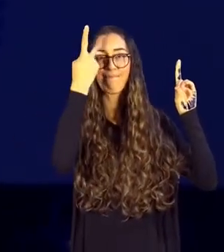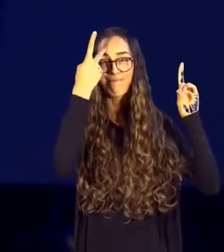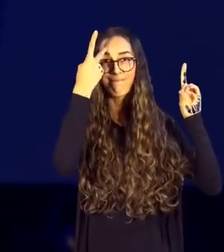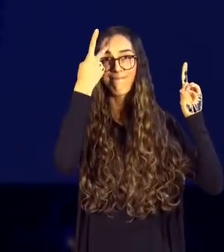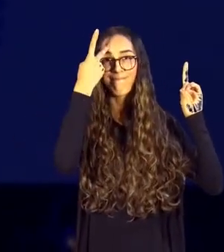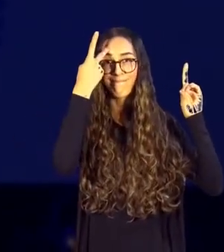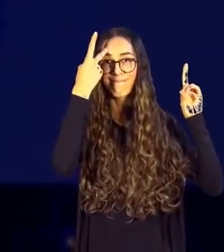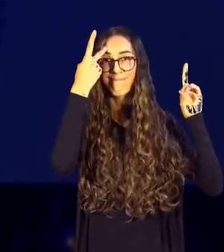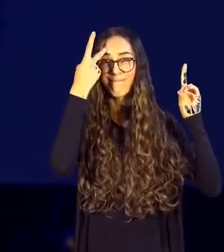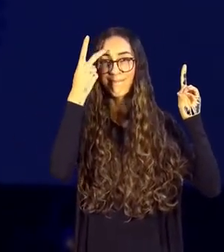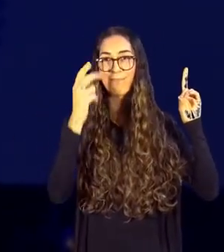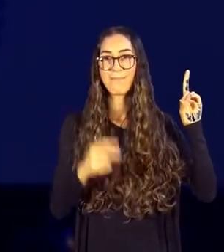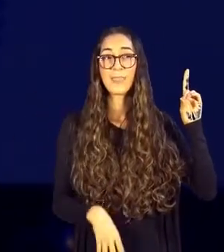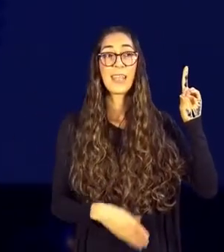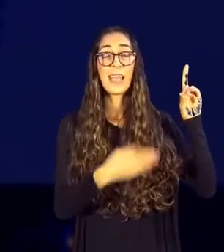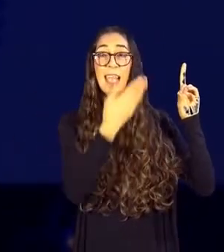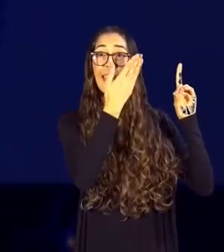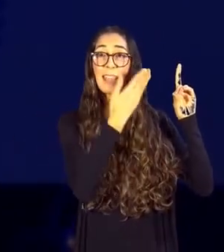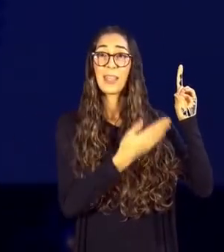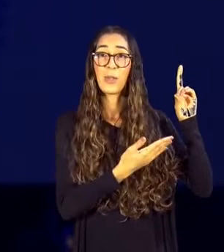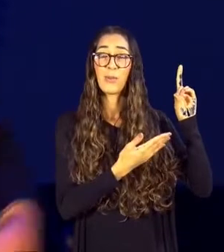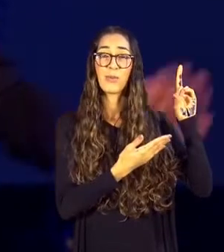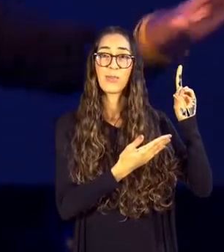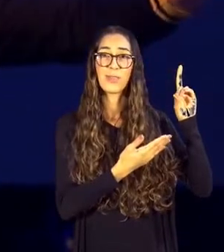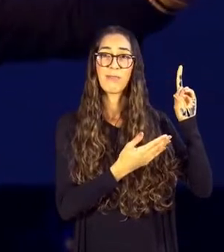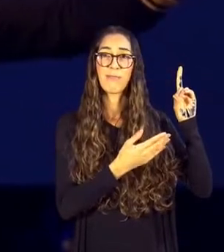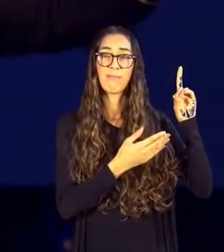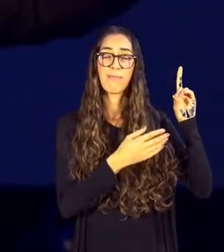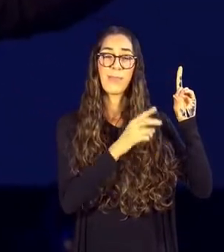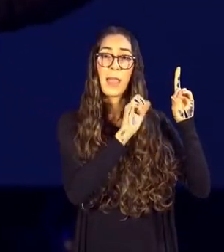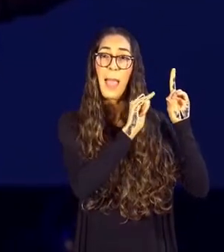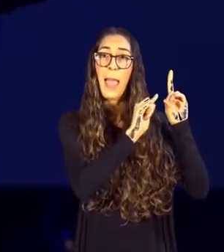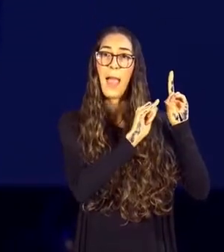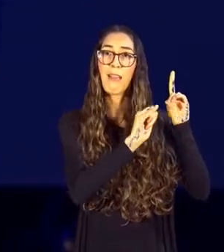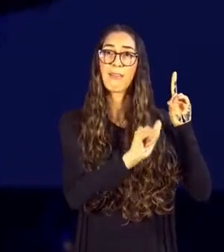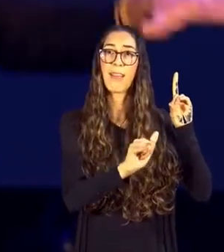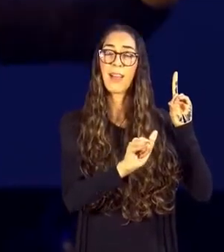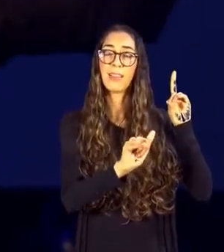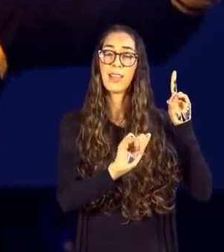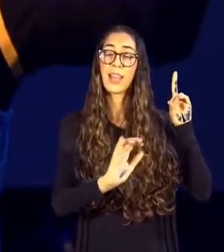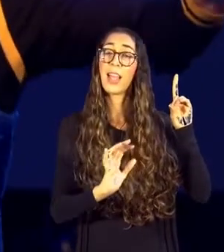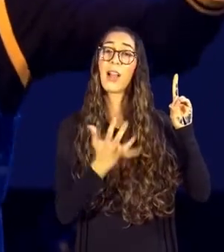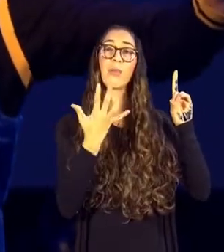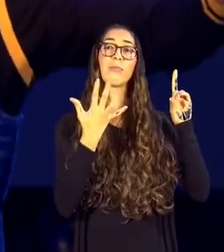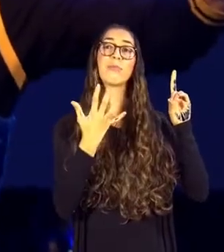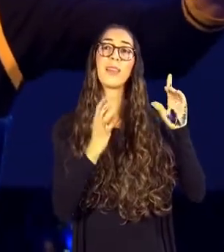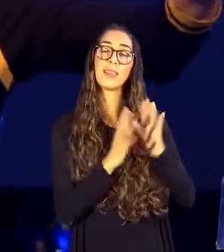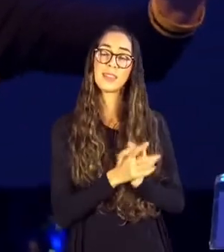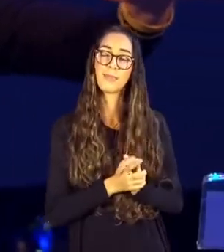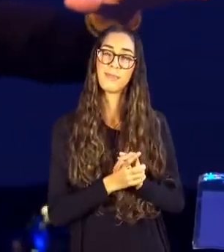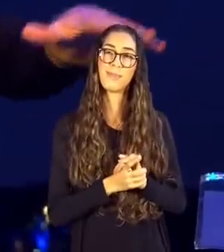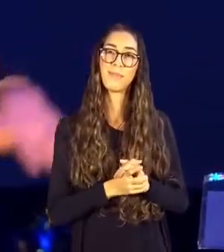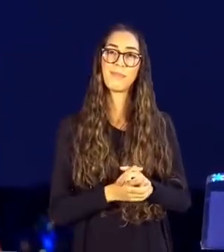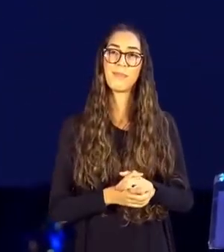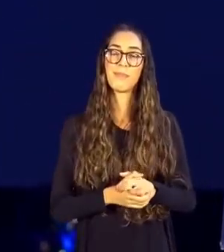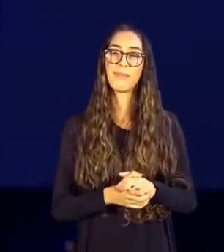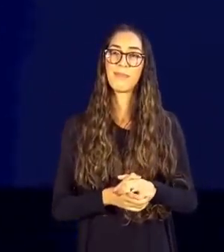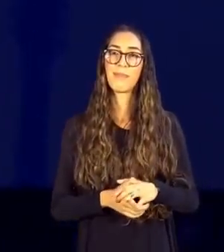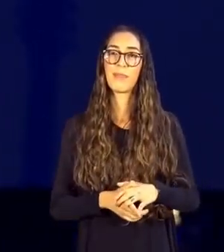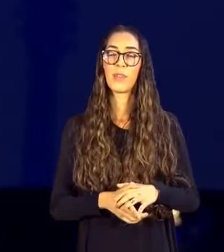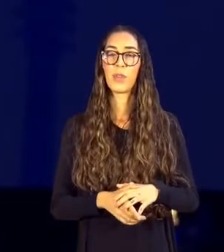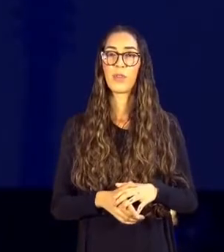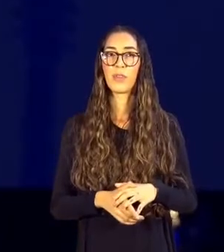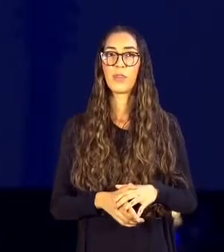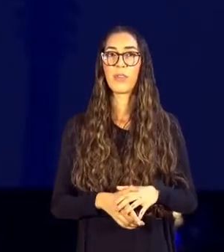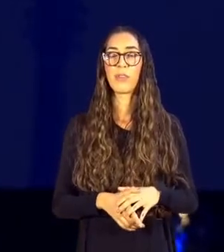pensar. Eu preciso me basear na palavra de Deus. Eu tenho 2 opções. Ou eu ouço o que o inimigo fala na minha mente o tempo todo, ou eu vou